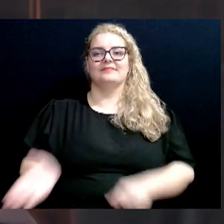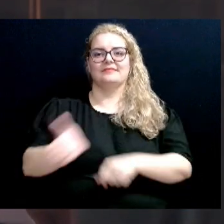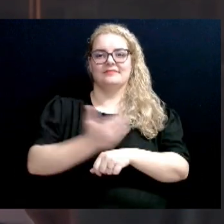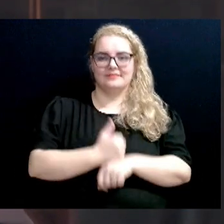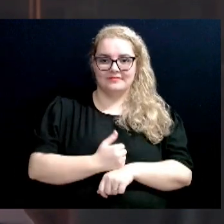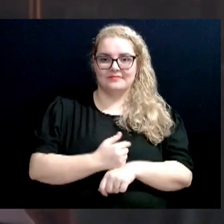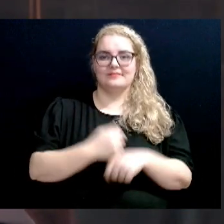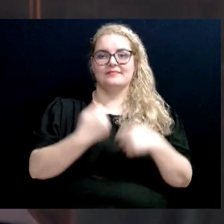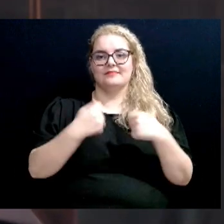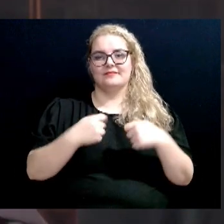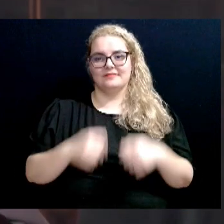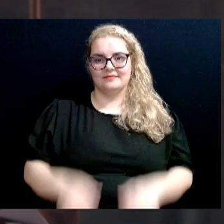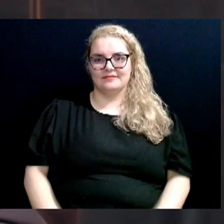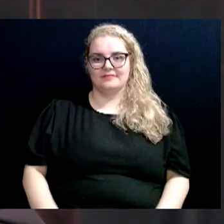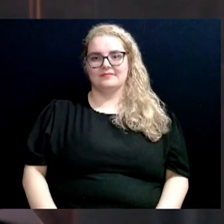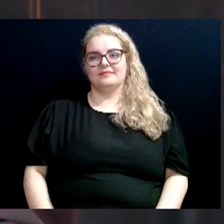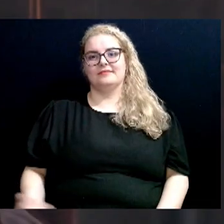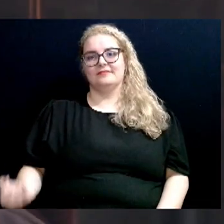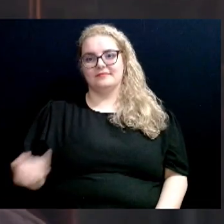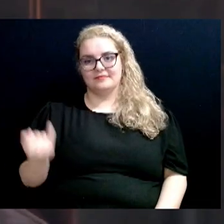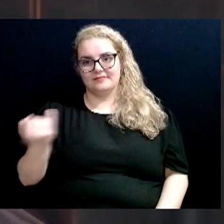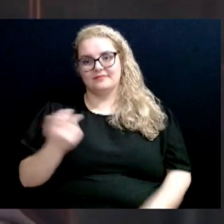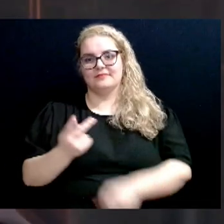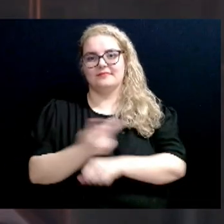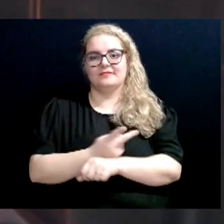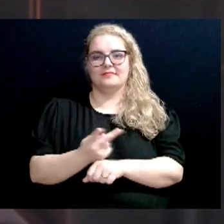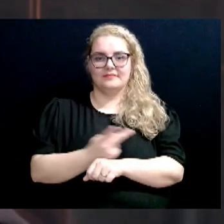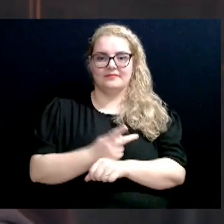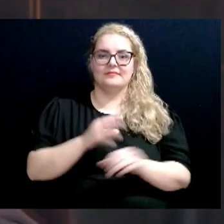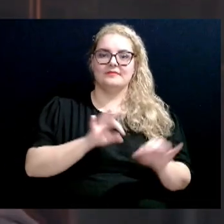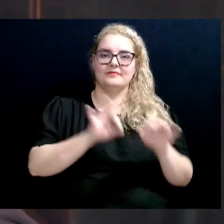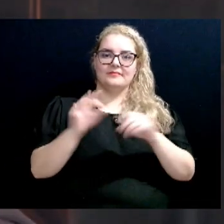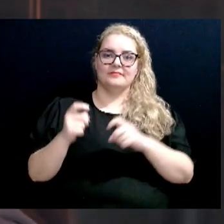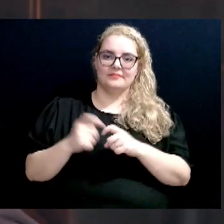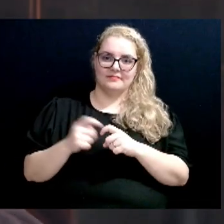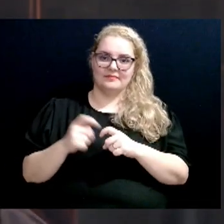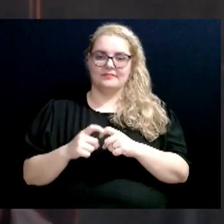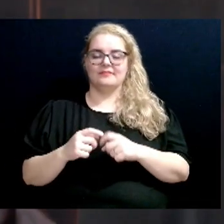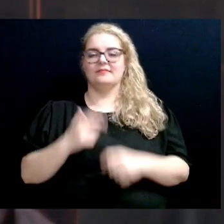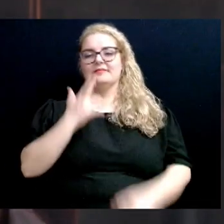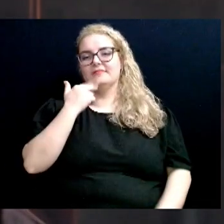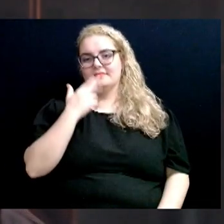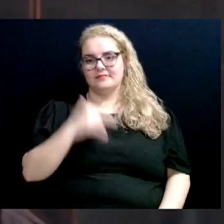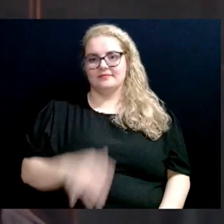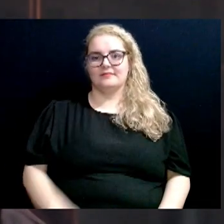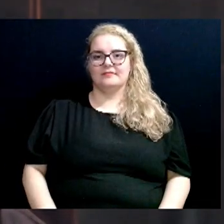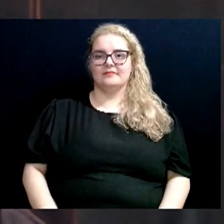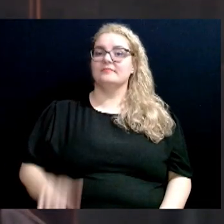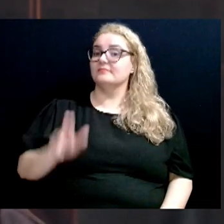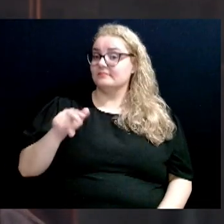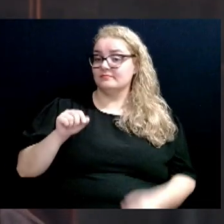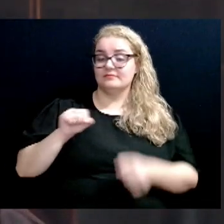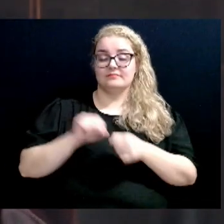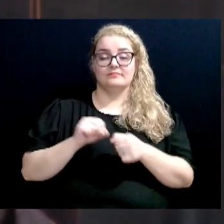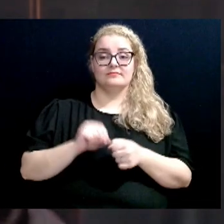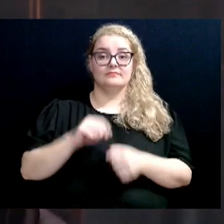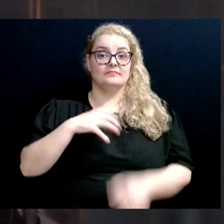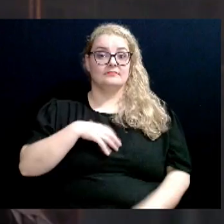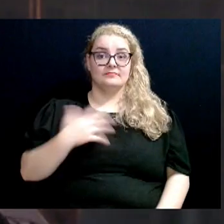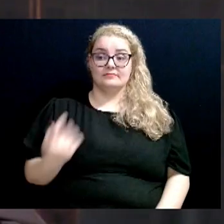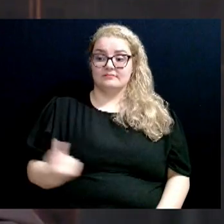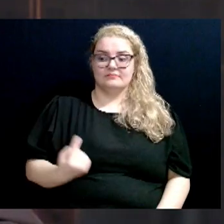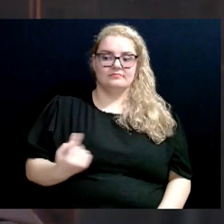muito importante buscar realmente um acompanhamento médico e nutricional. Nunca fazer isso de forma